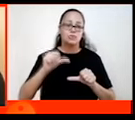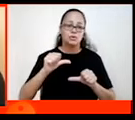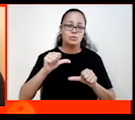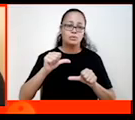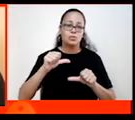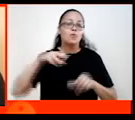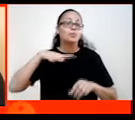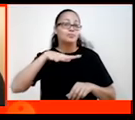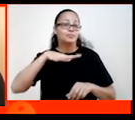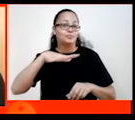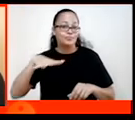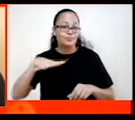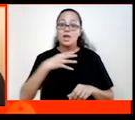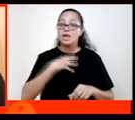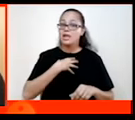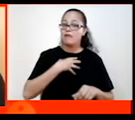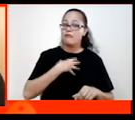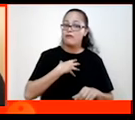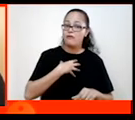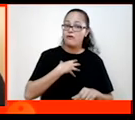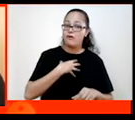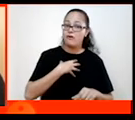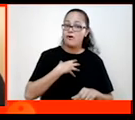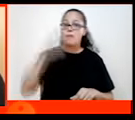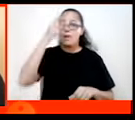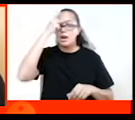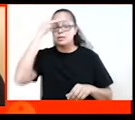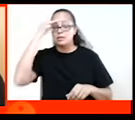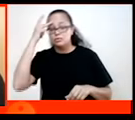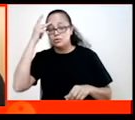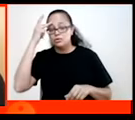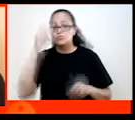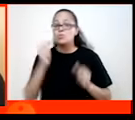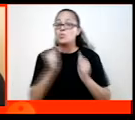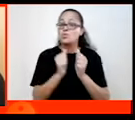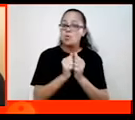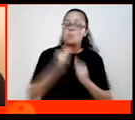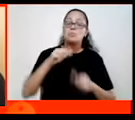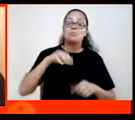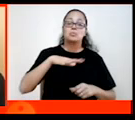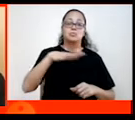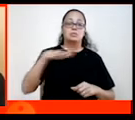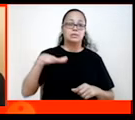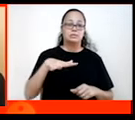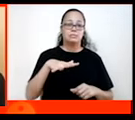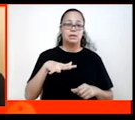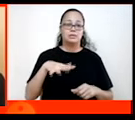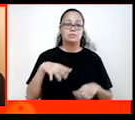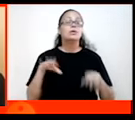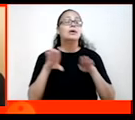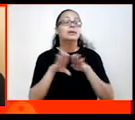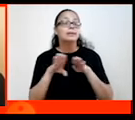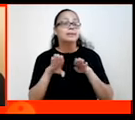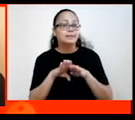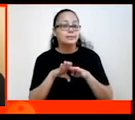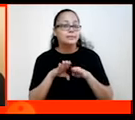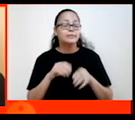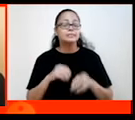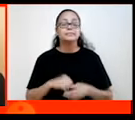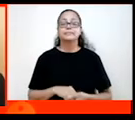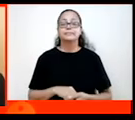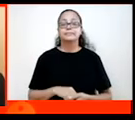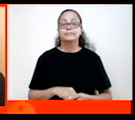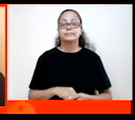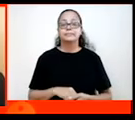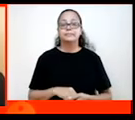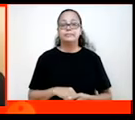transformou o espaço geográfico, né, e a forma também do homem se relacionar com o espaço, certo? Então, o que trouxe também essa